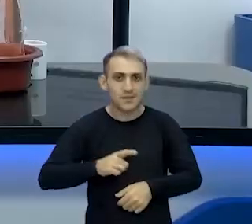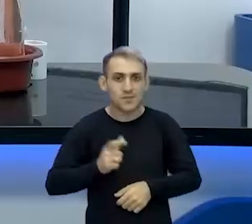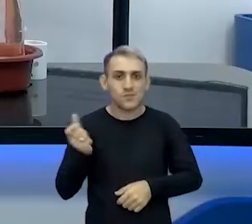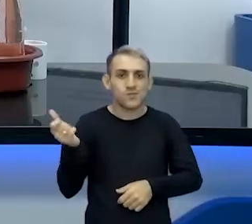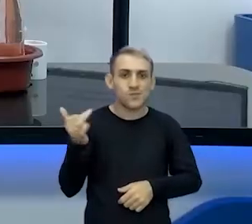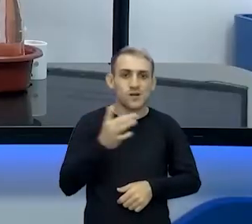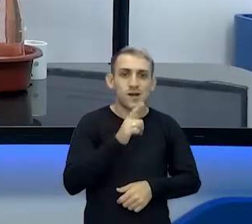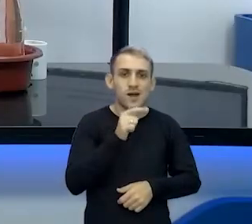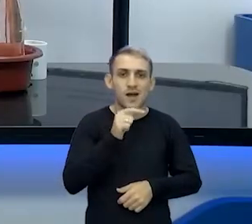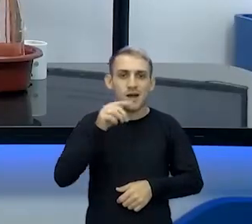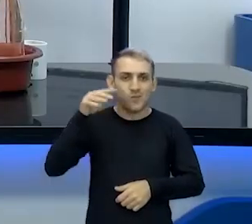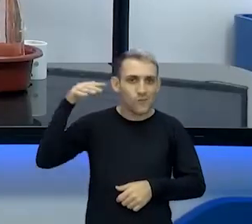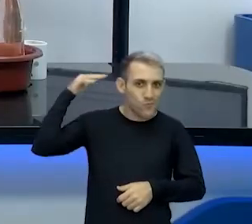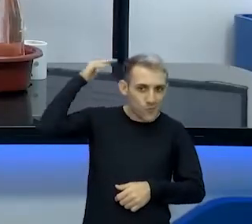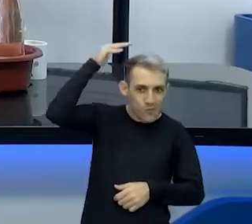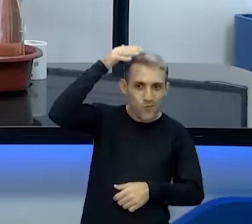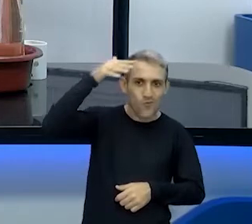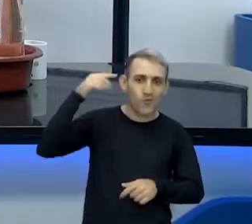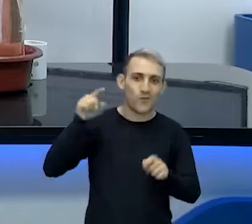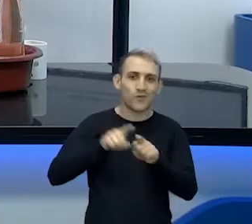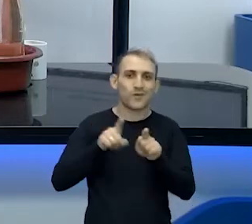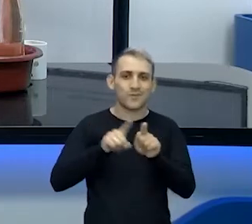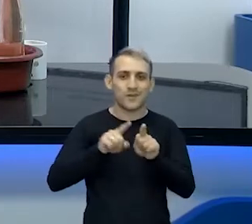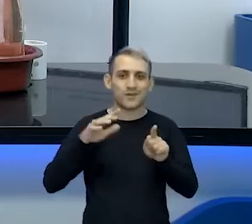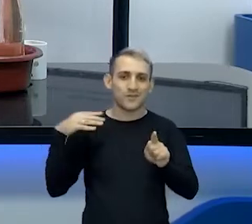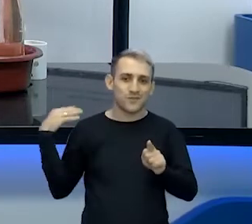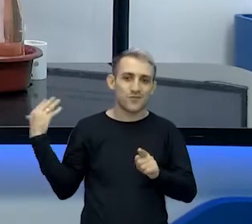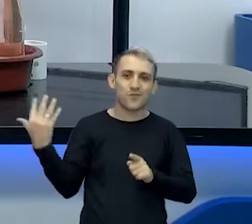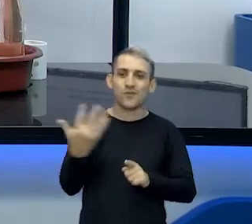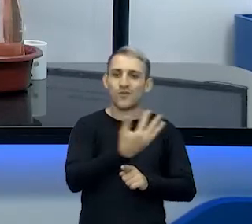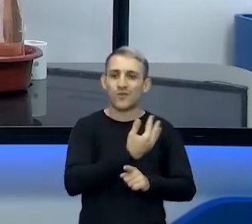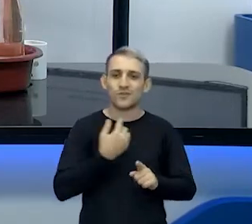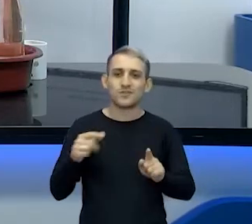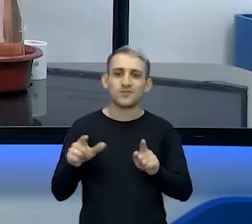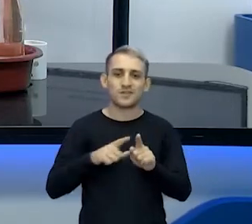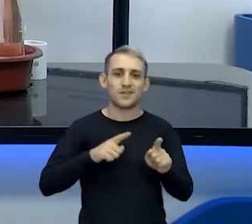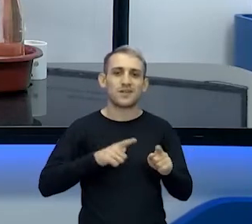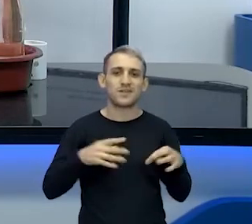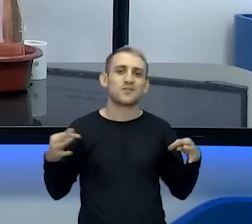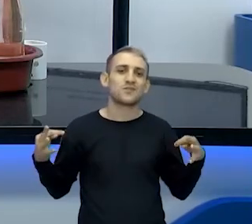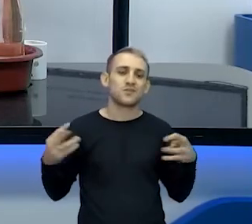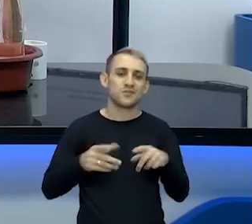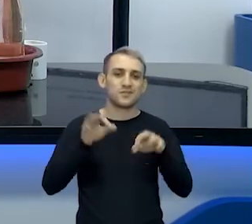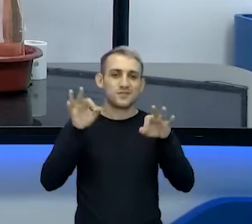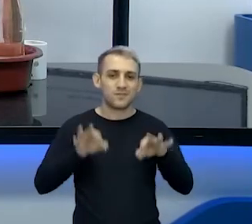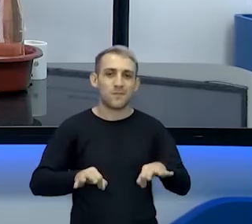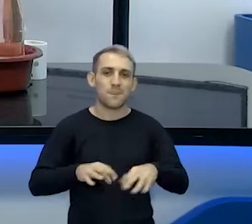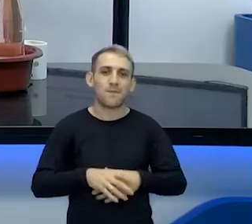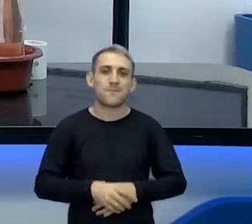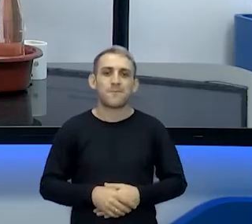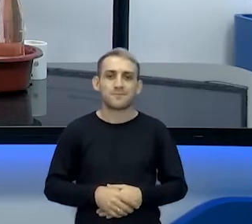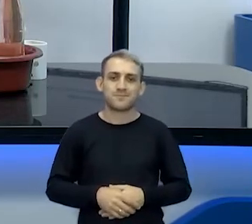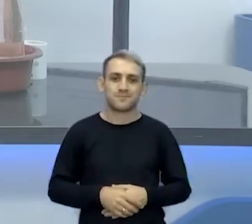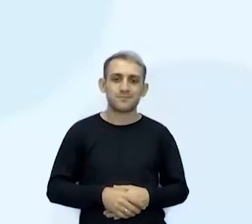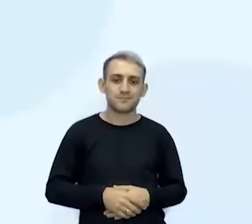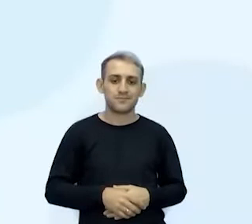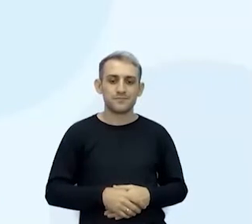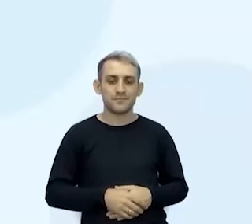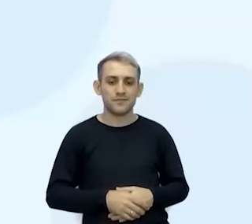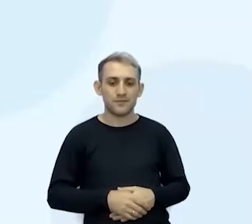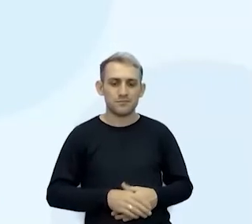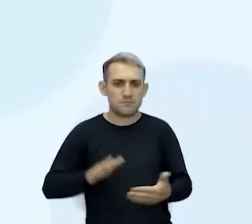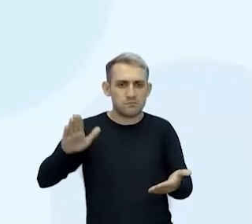sobre mim e em volta. Logo, maior é a pressão. Tô entendendo esse negócio melhor. Pressão então, olha só, pressão